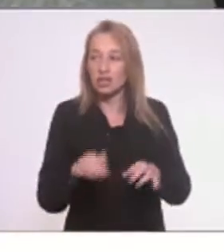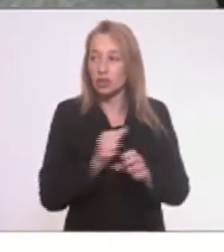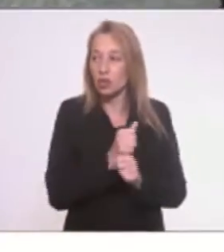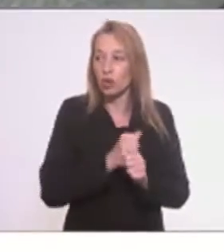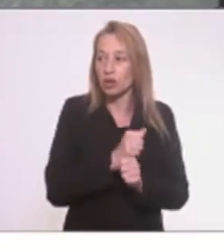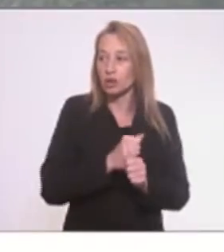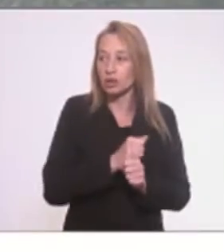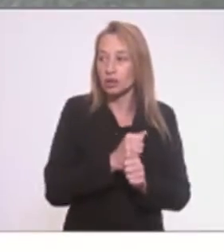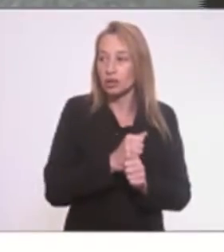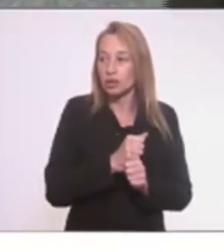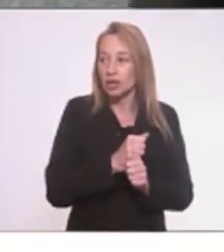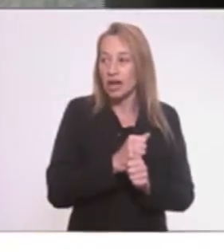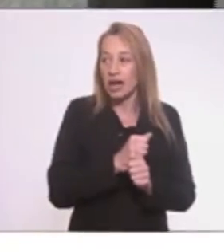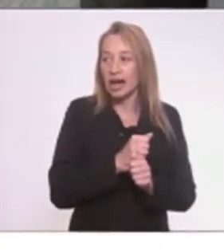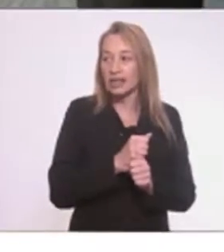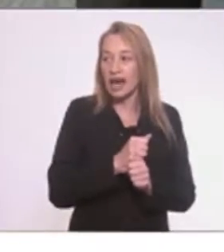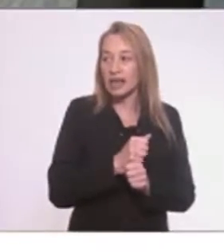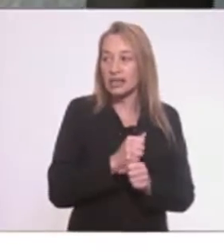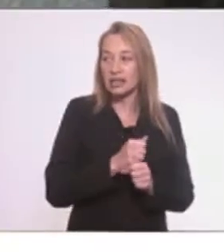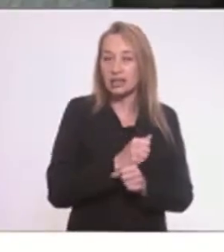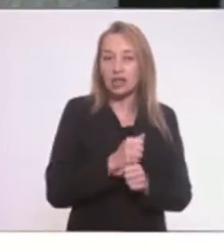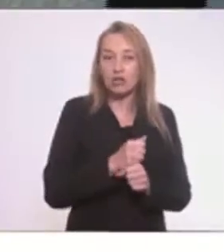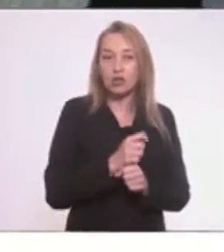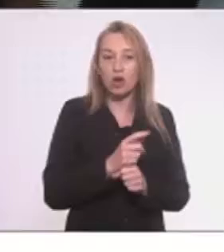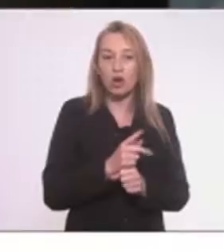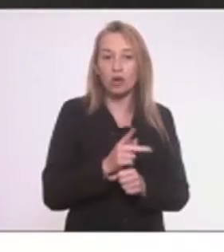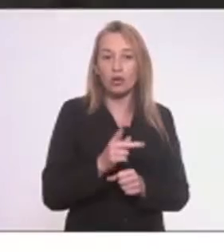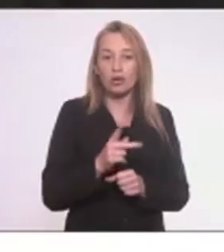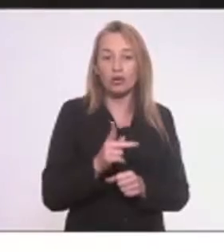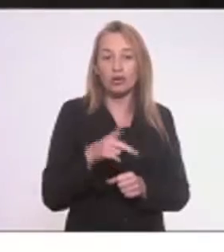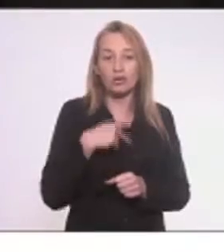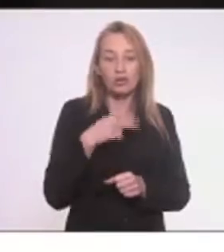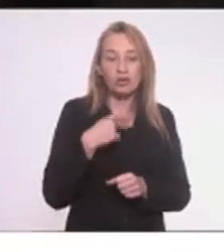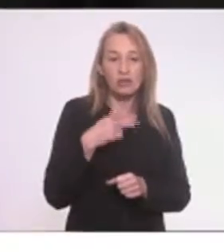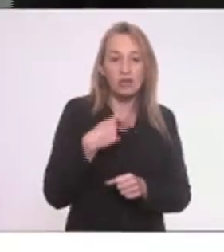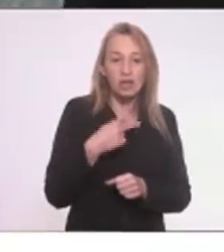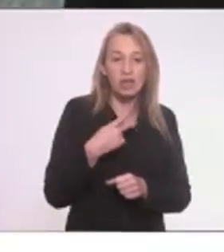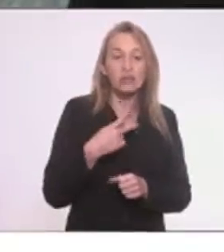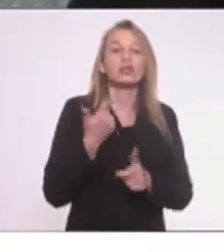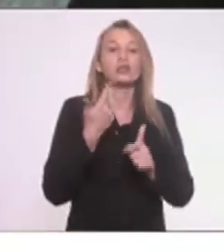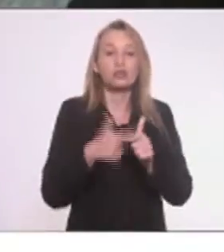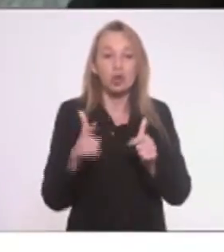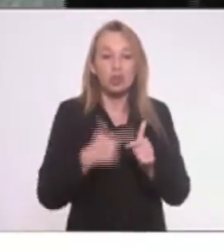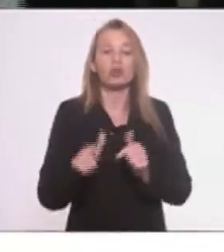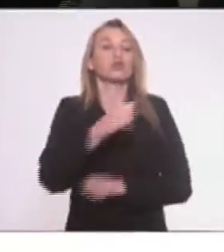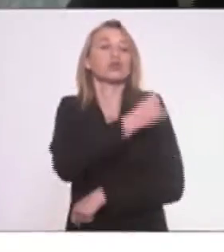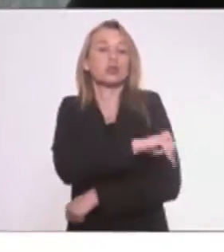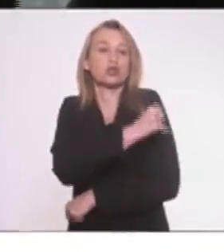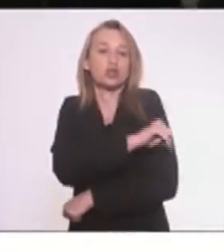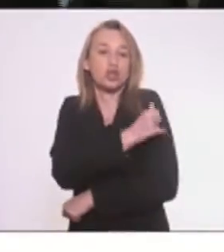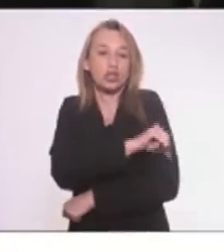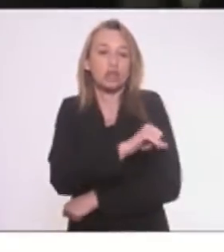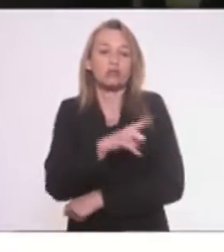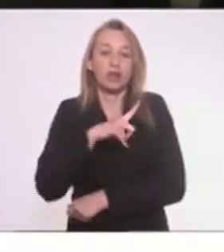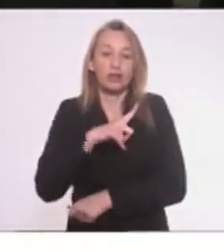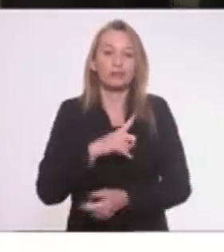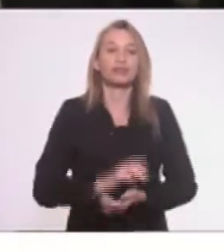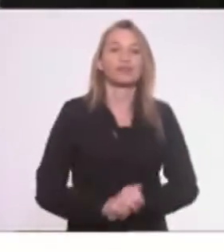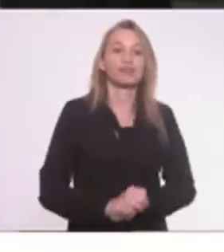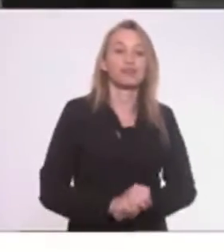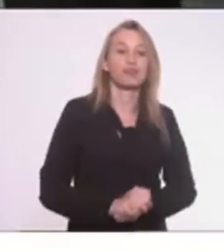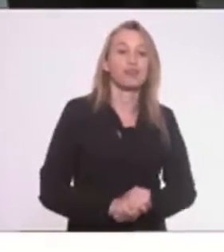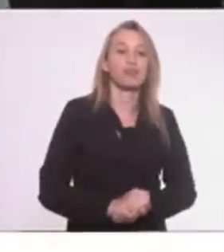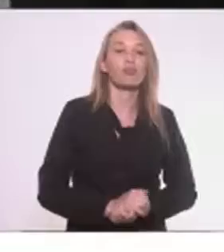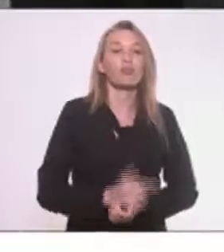ano falando que ainda não ultrapassamos os problemas que o Rio de Janeiro passa.